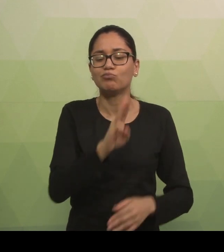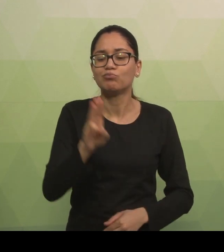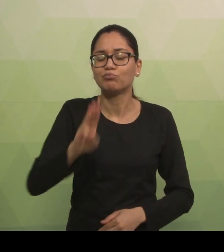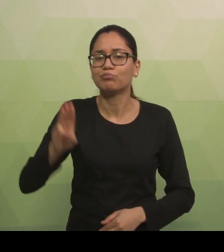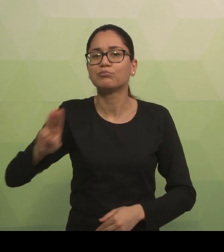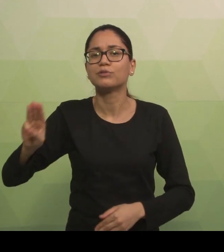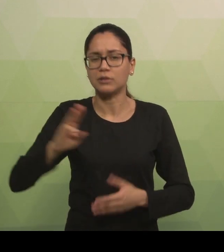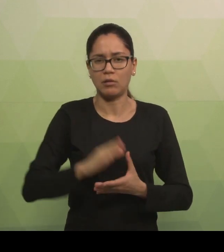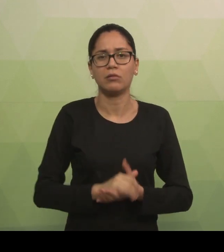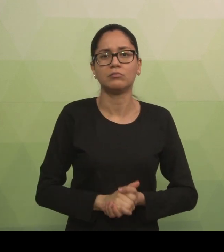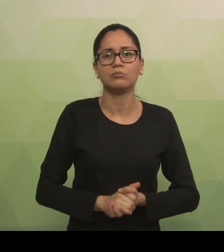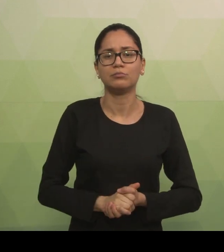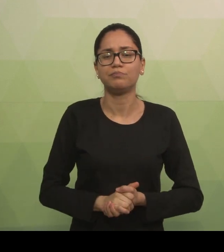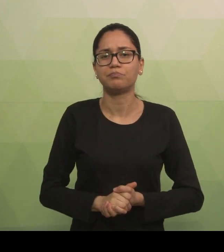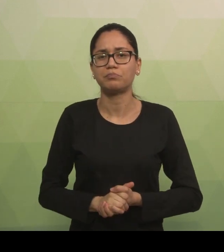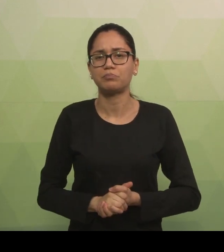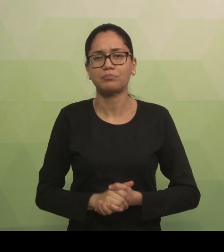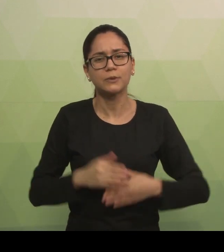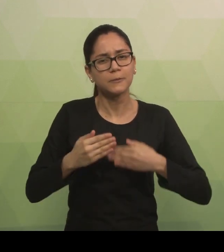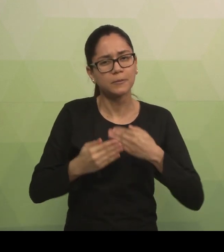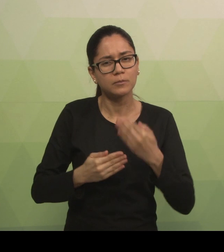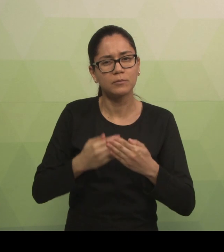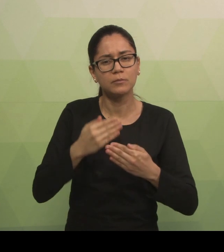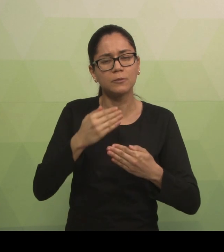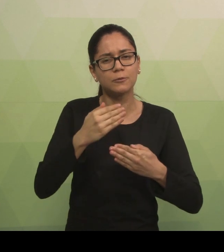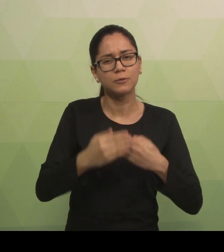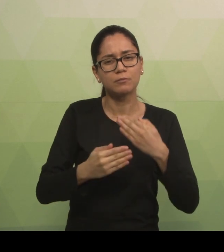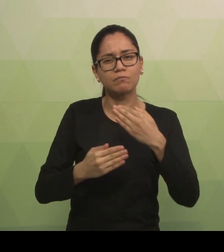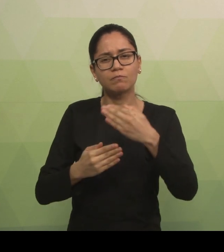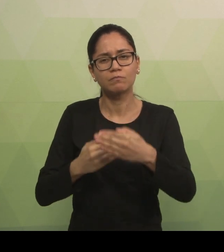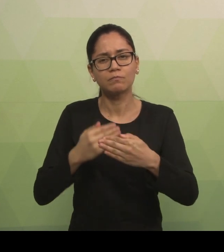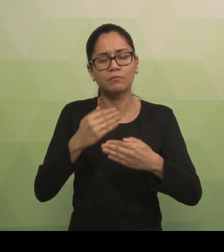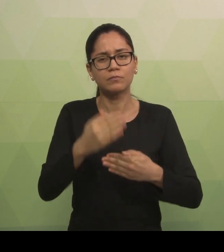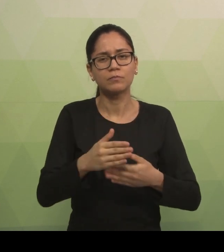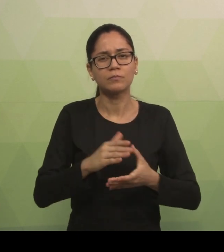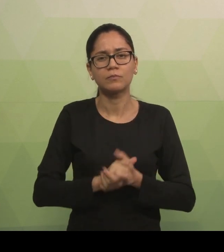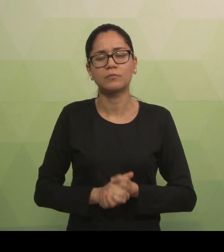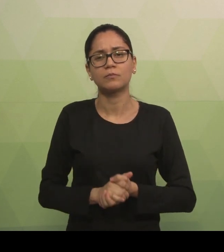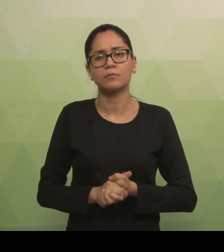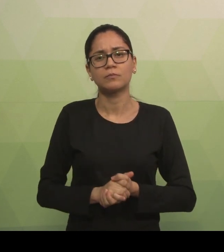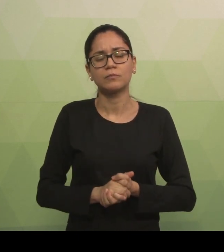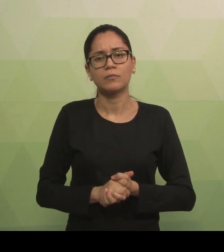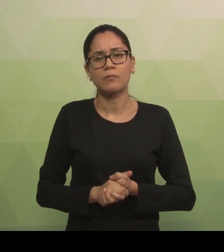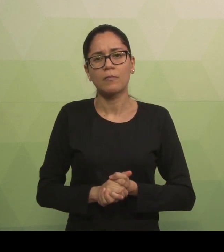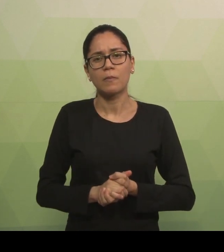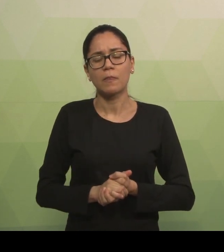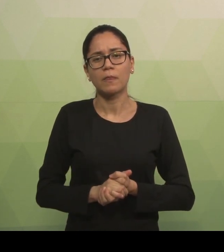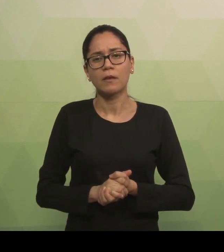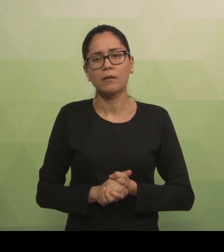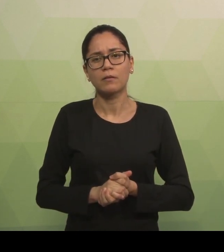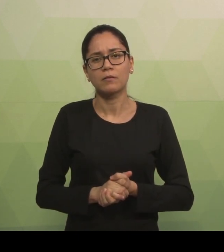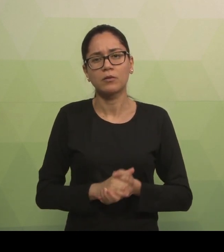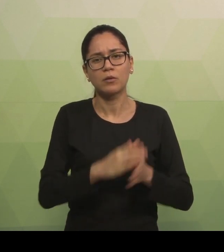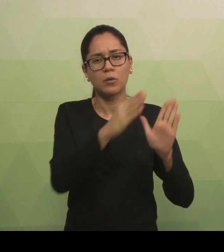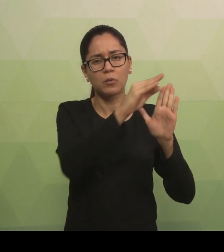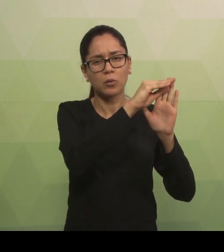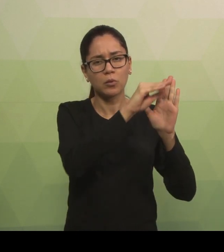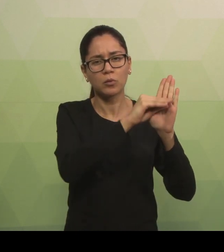Depois que você obteve as principais informações, chegou a hora de definir a arquitetura da